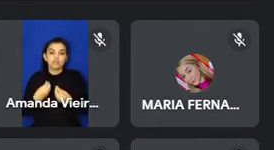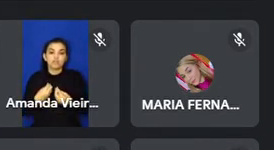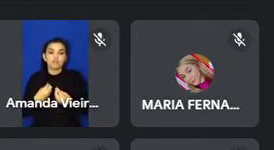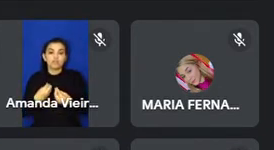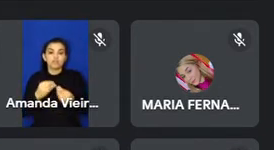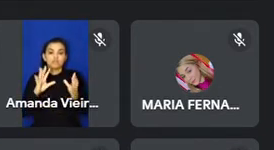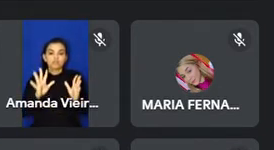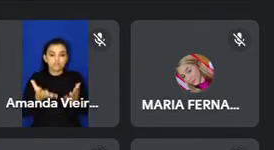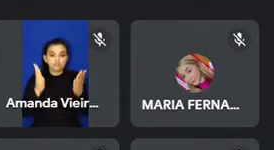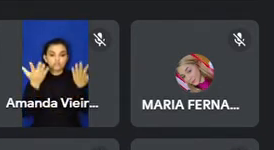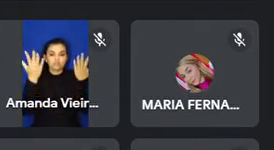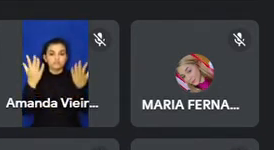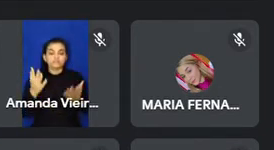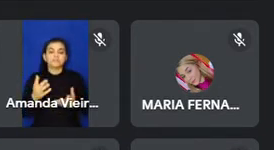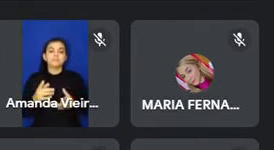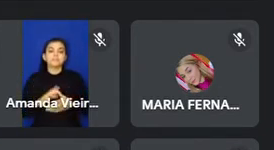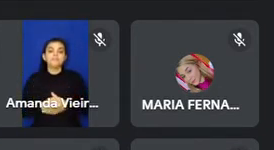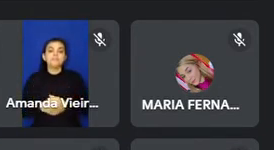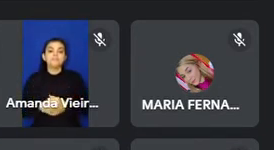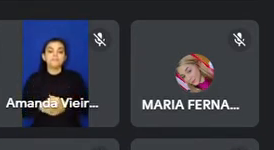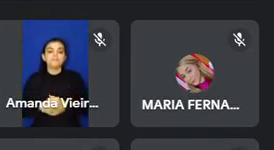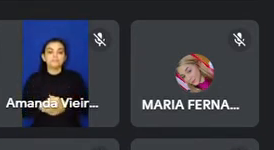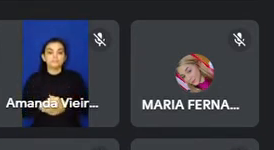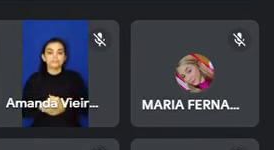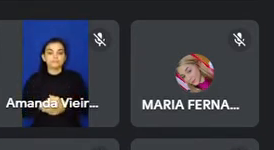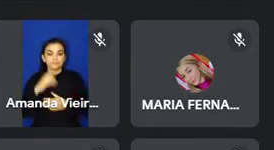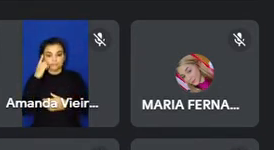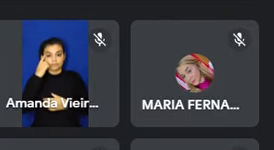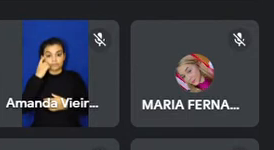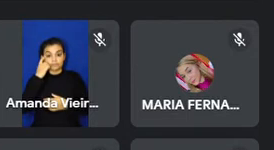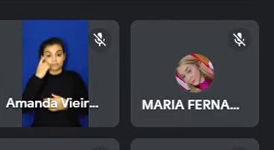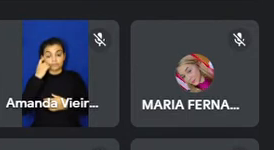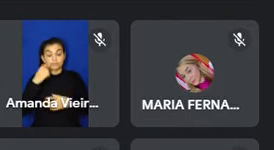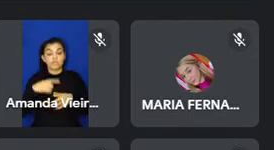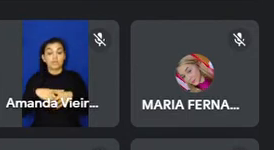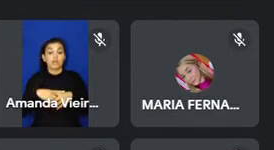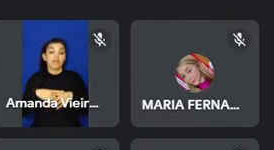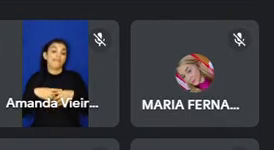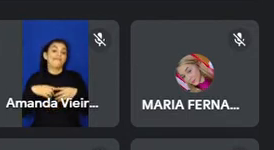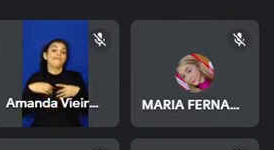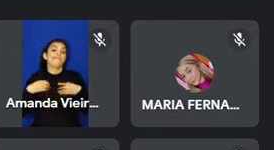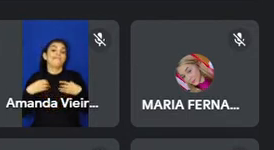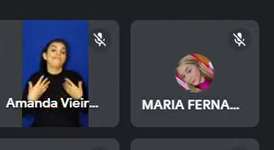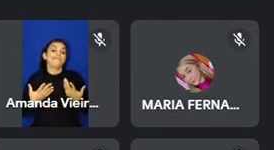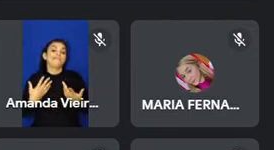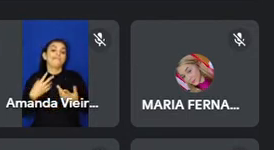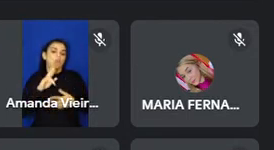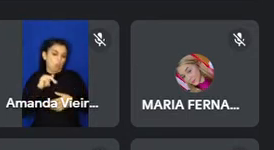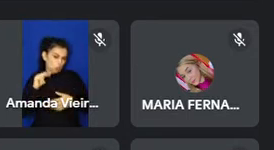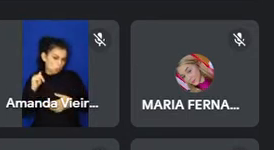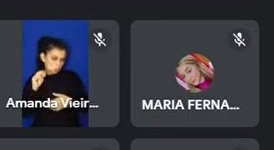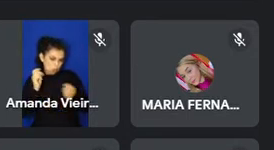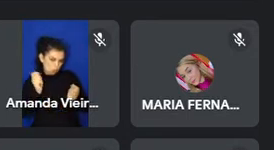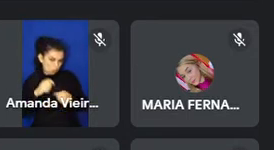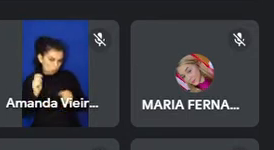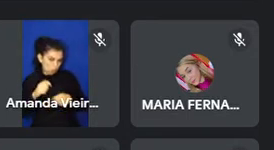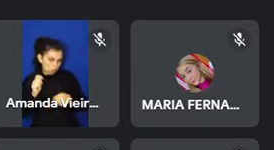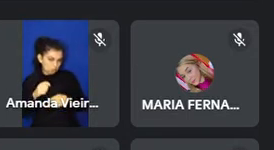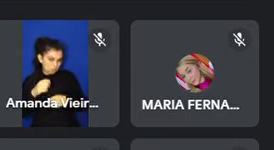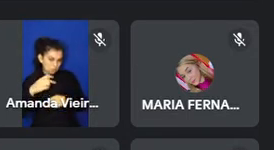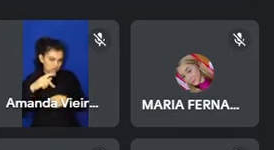da imunização passiva, não, a gente não tem. Então nunca vai ter reação na imunização passiva se eu receber